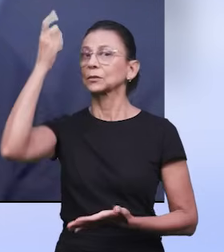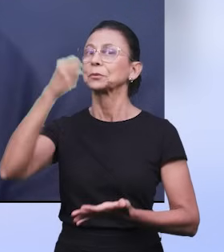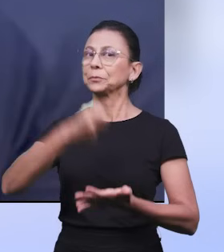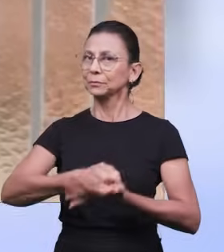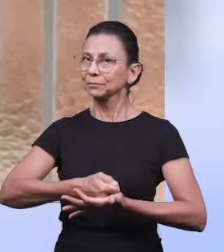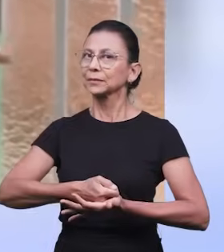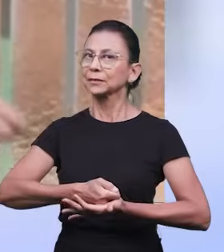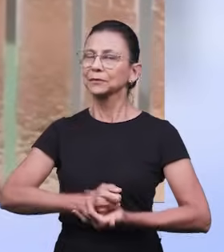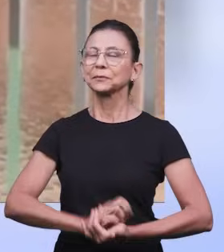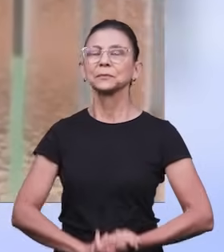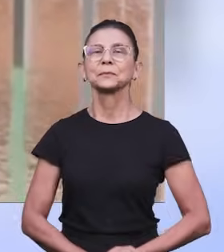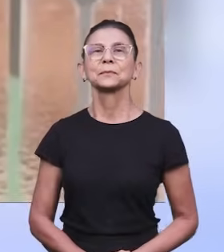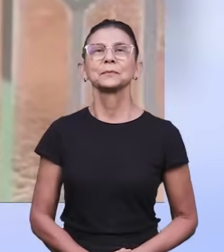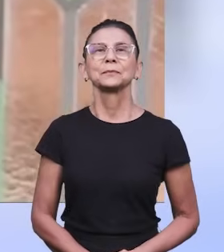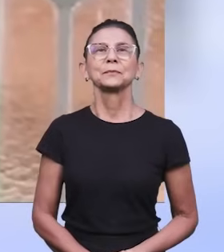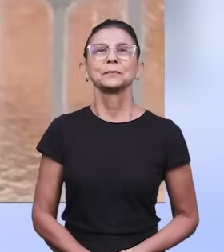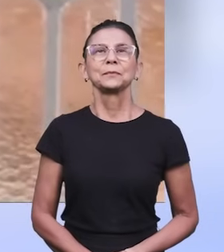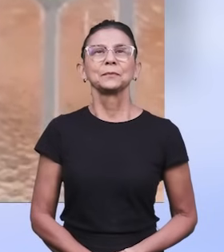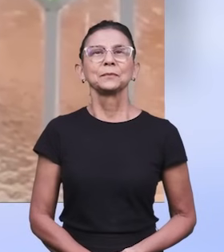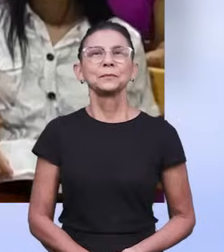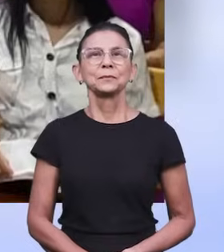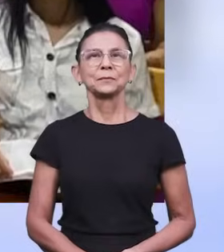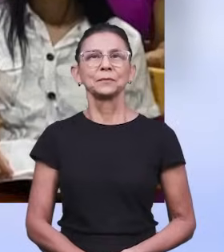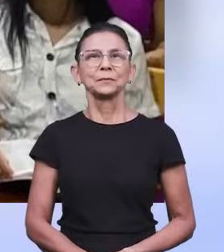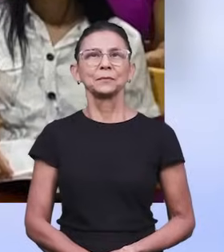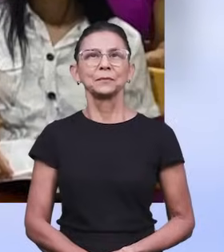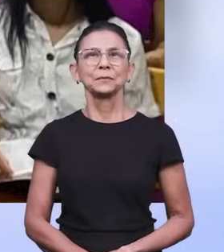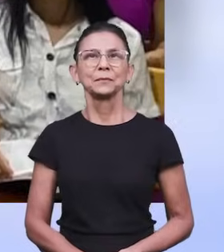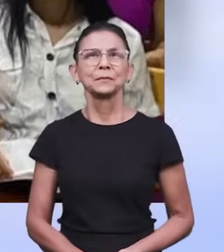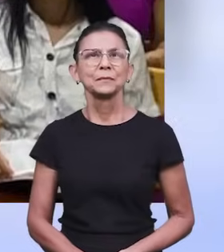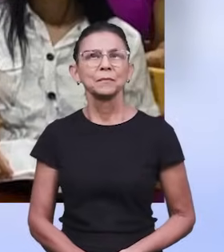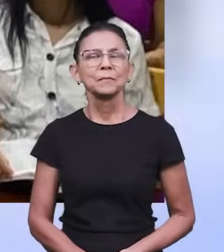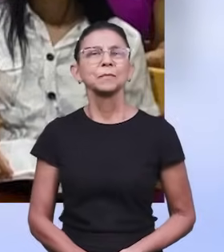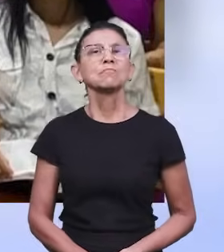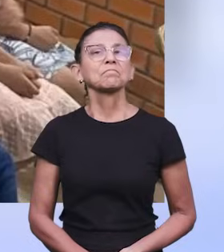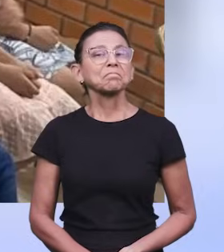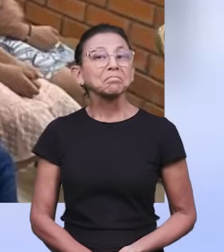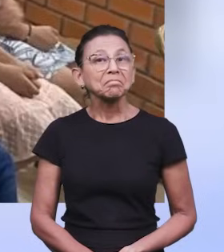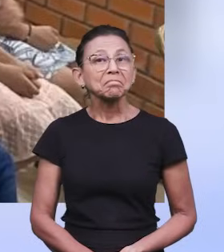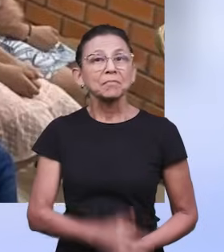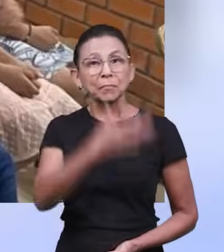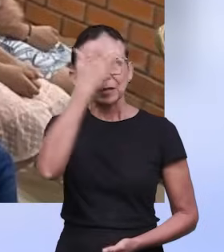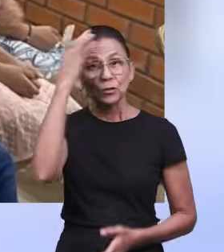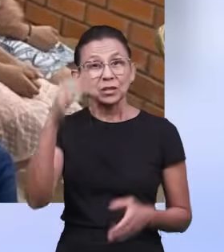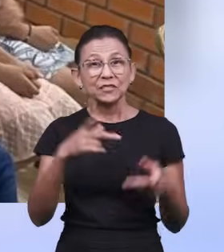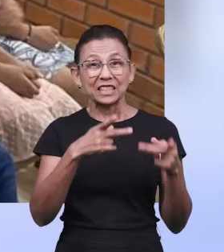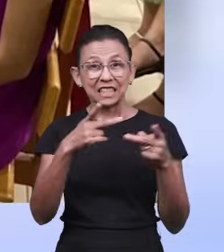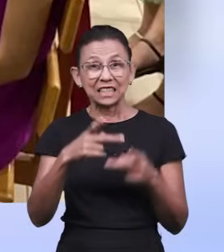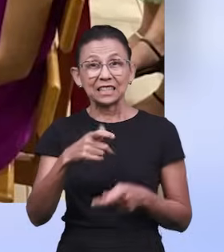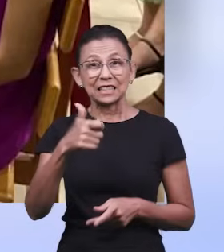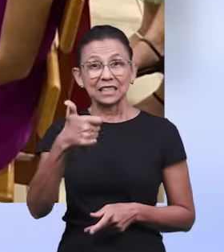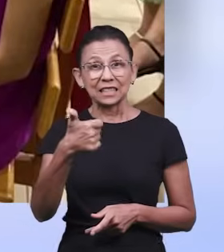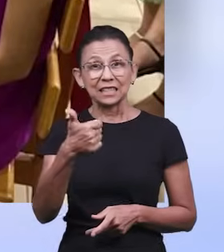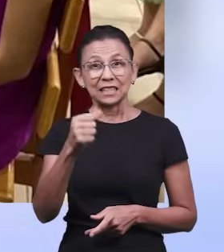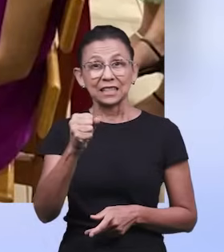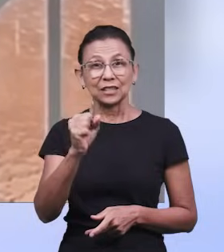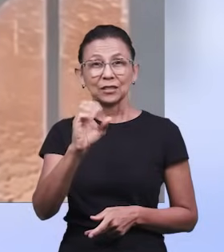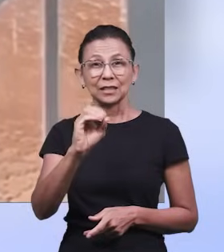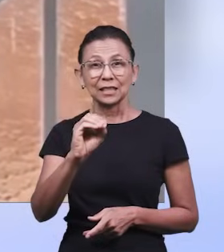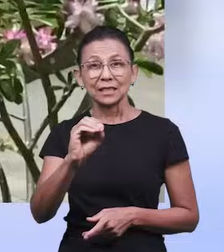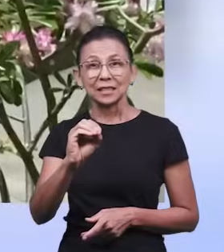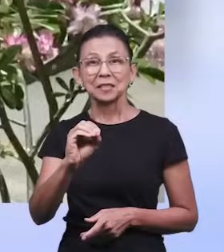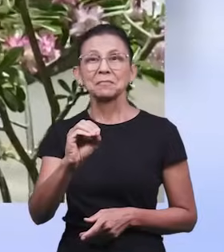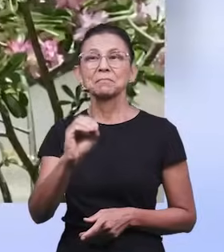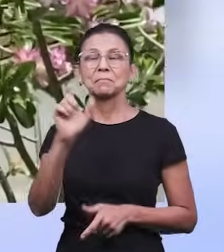em nosso meio. Como resultado, mais de 180 pessoas estiveram presentes no culto evangelístico do Evangelho Sem